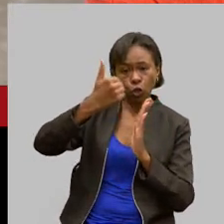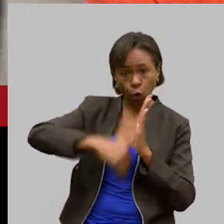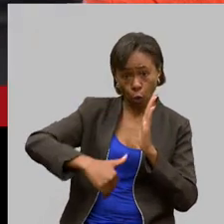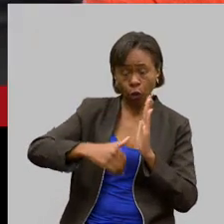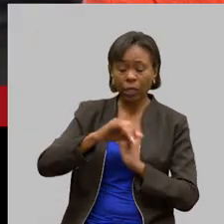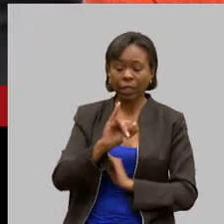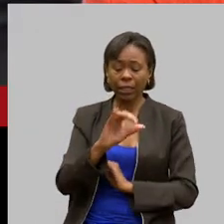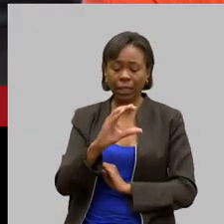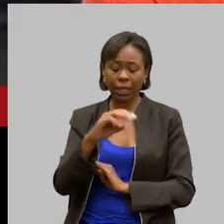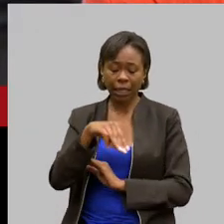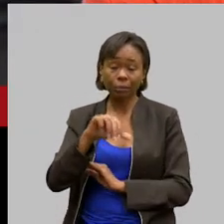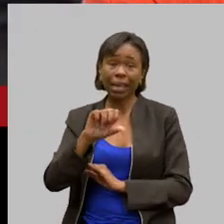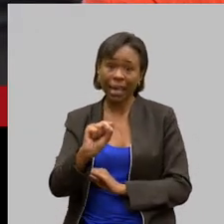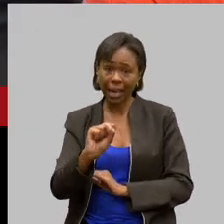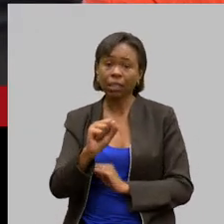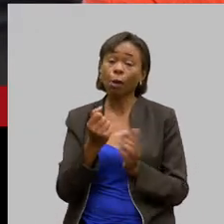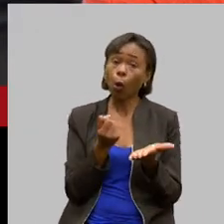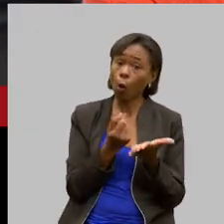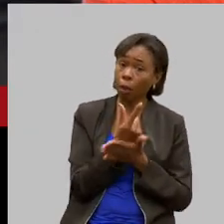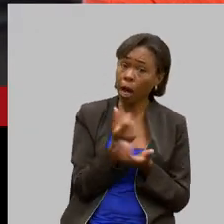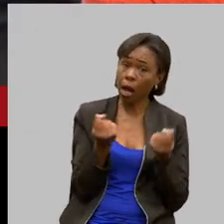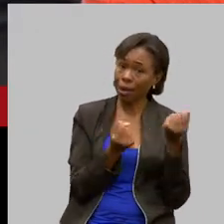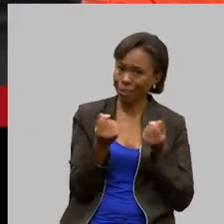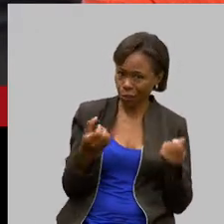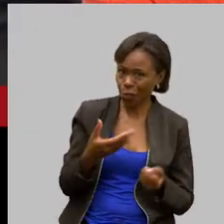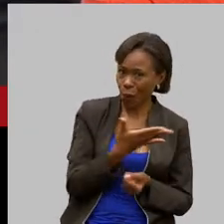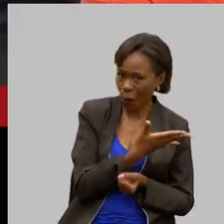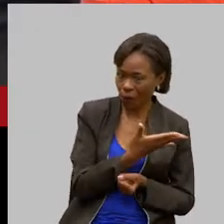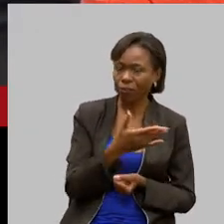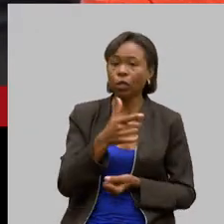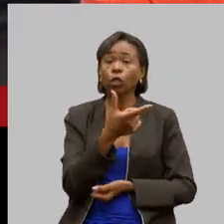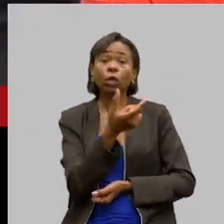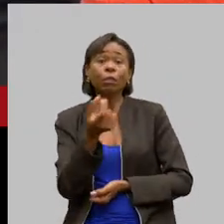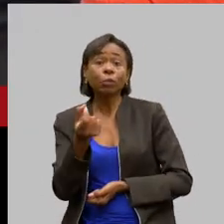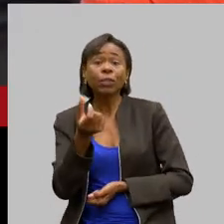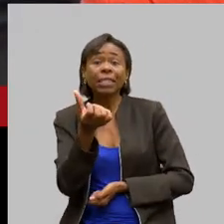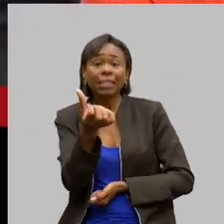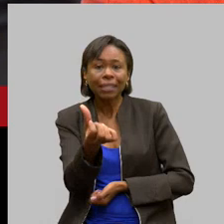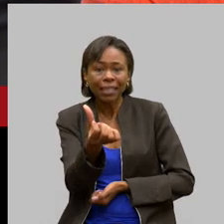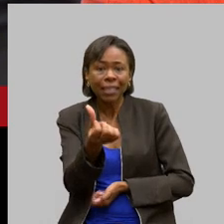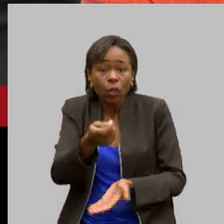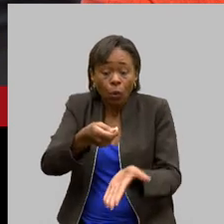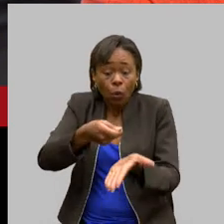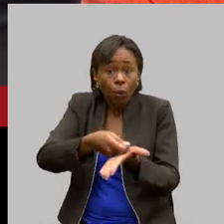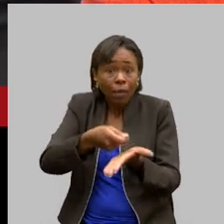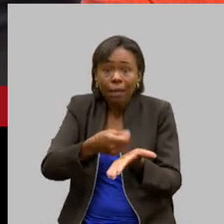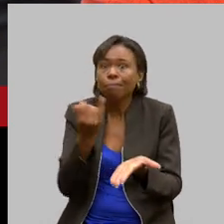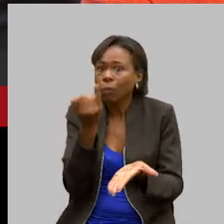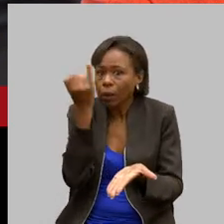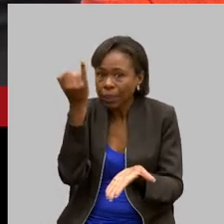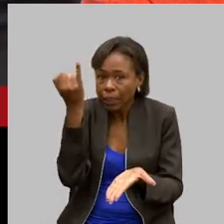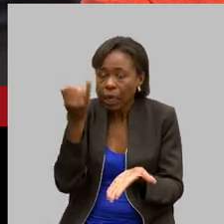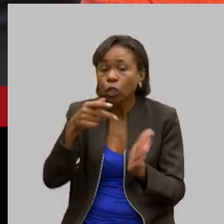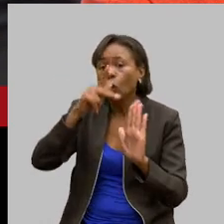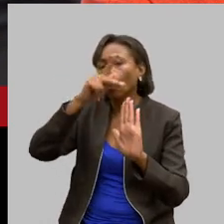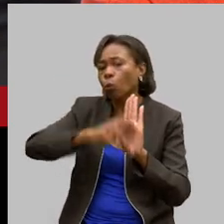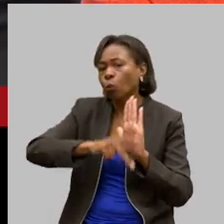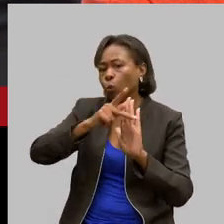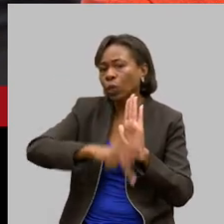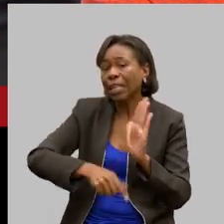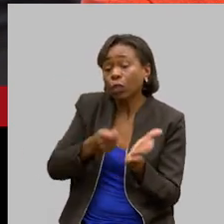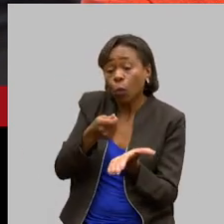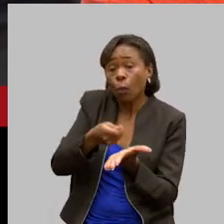aquisição de novos veículos em 2006 a obrigatoriedade Esse é importante para nós para projeto que determinava a